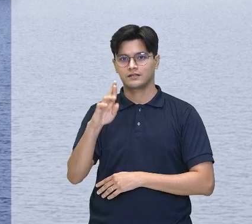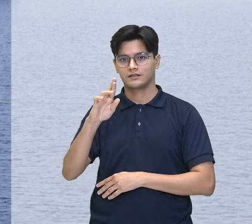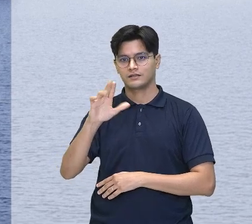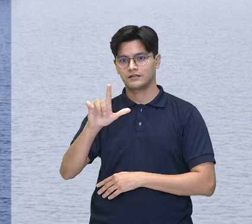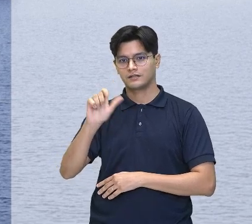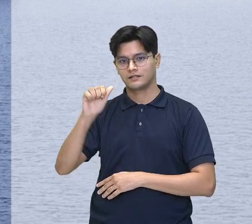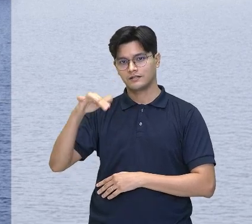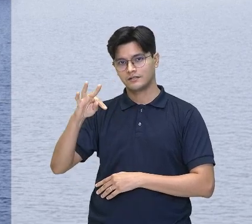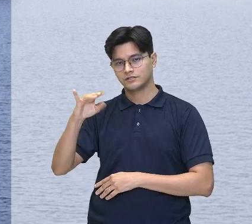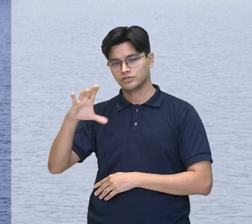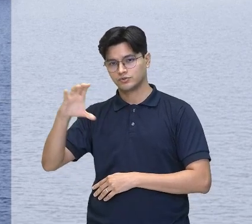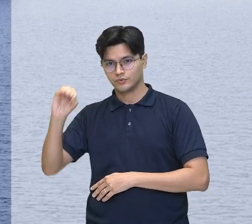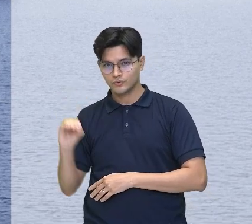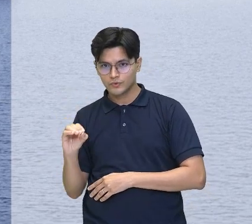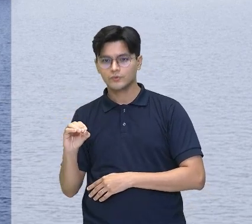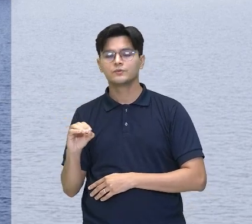água,